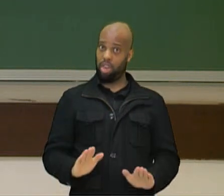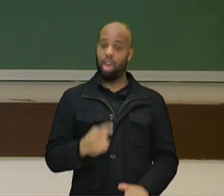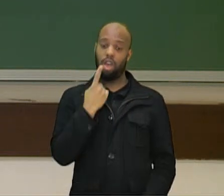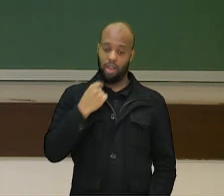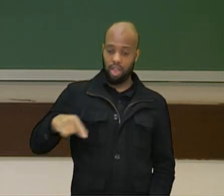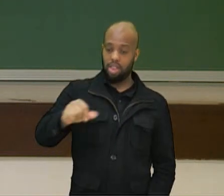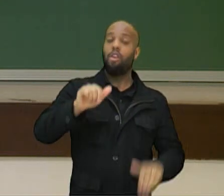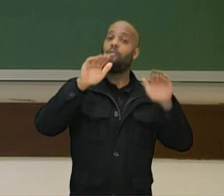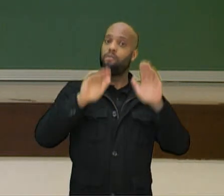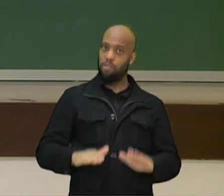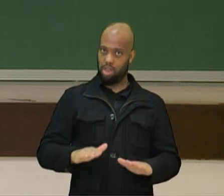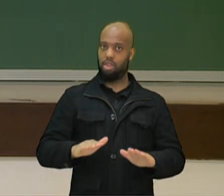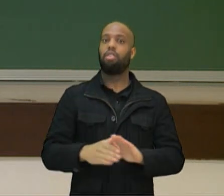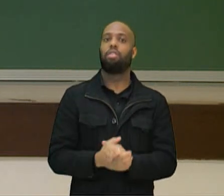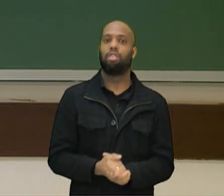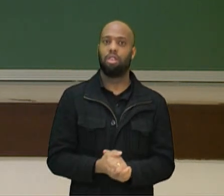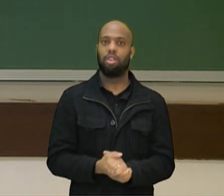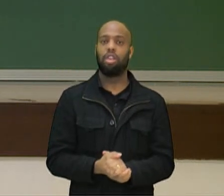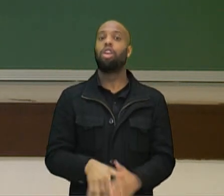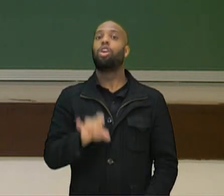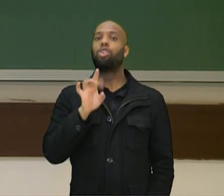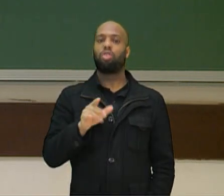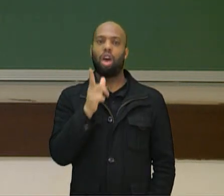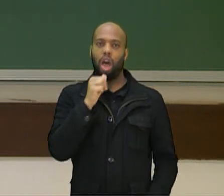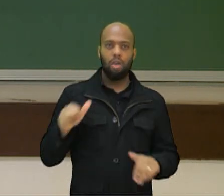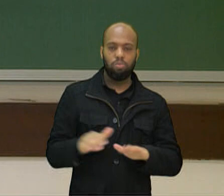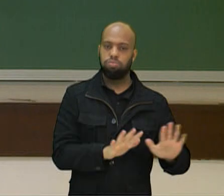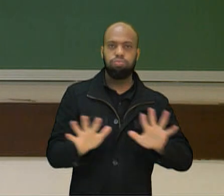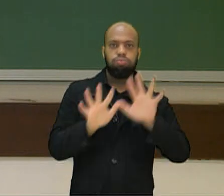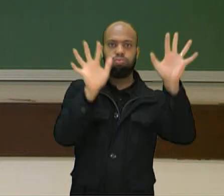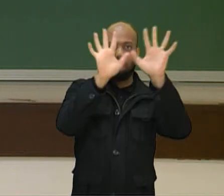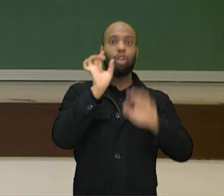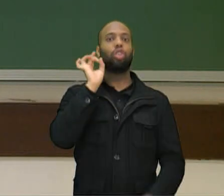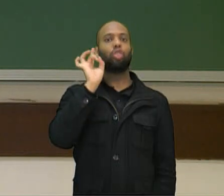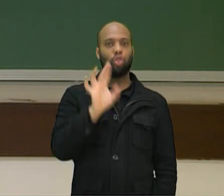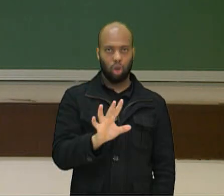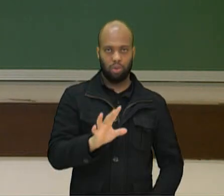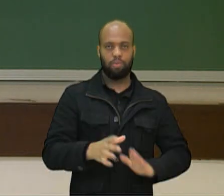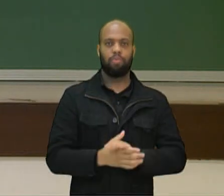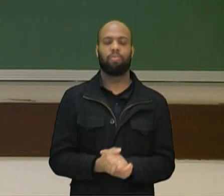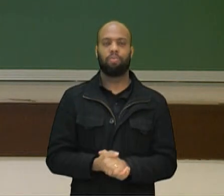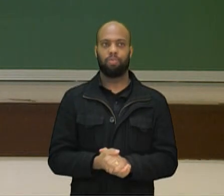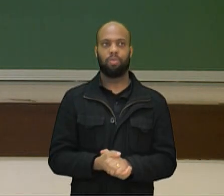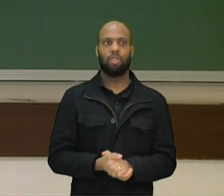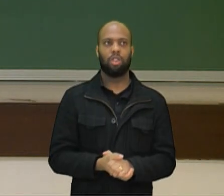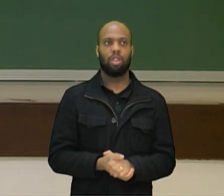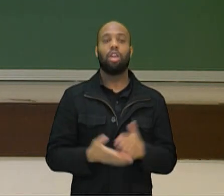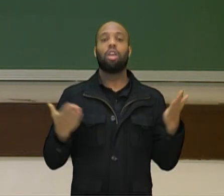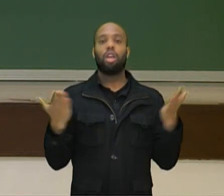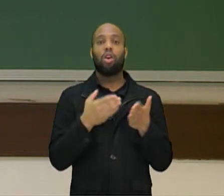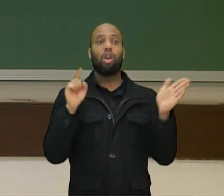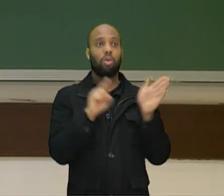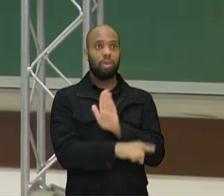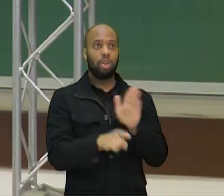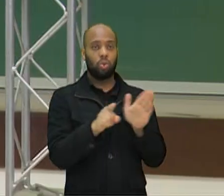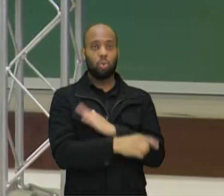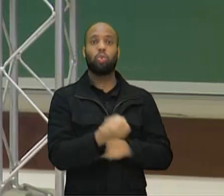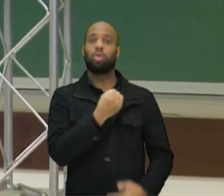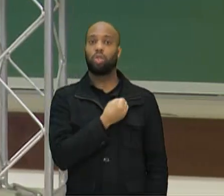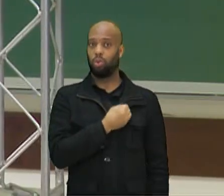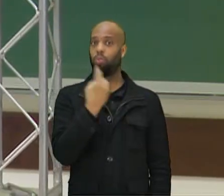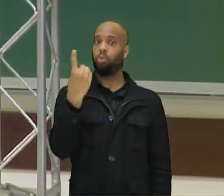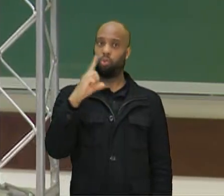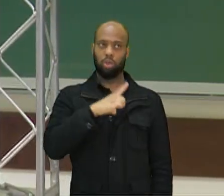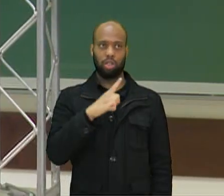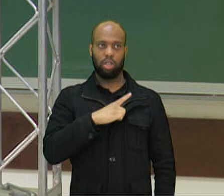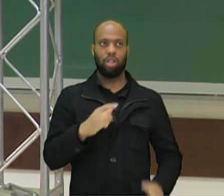permanecem nos mares e nos oceanos. Apenas a água que evapora e vai para a atmosfera. Aqui na tela agora, nós vamos ter o